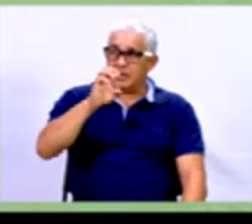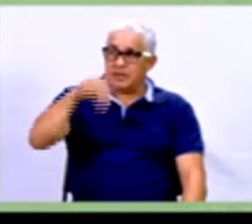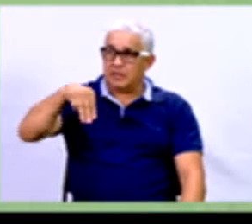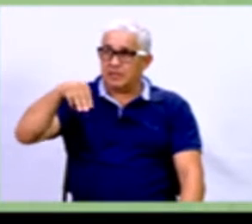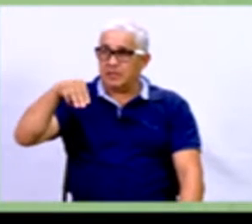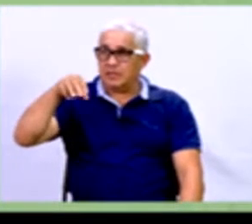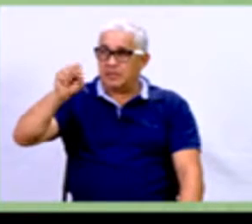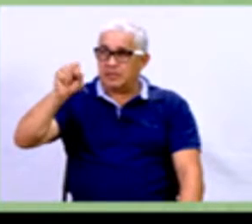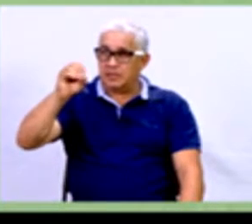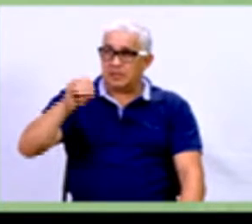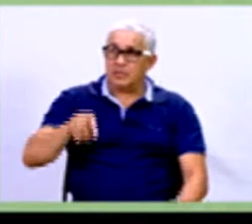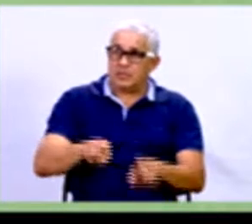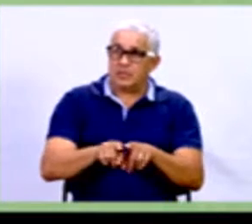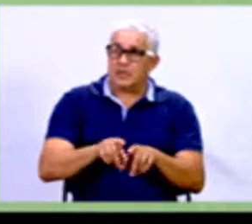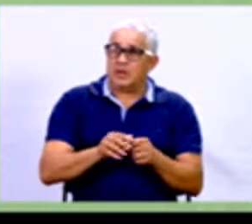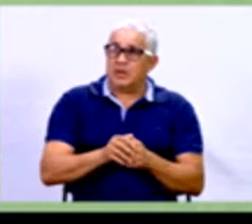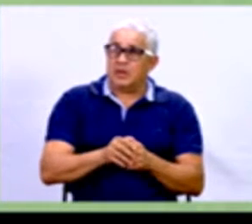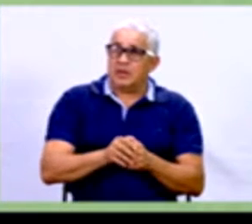trabalho.